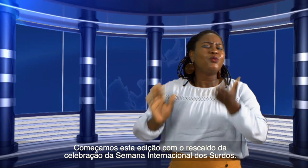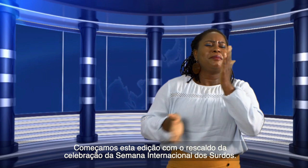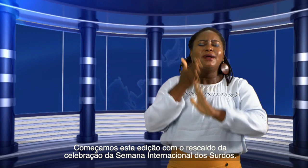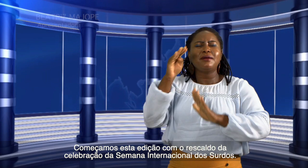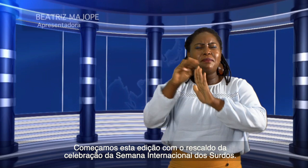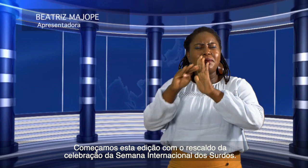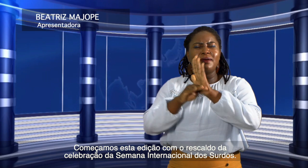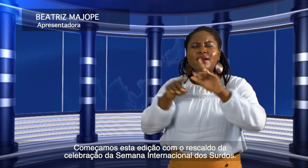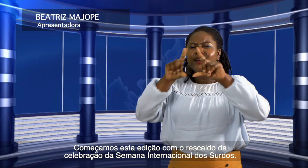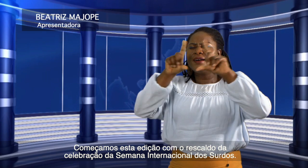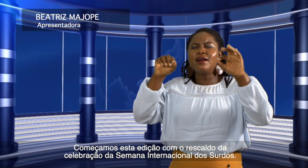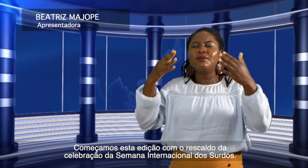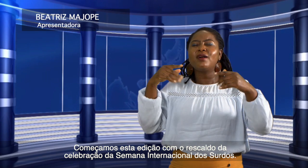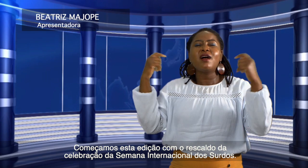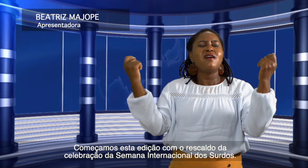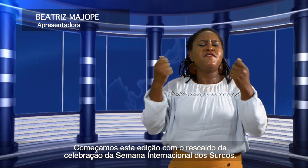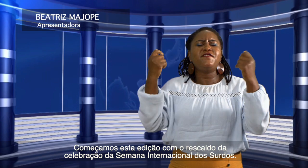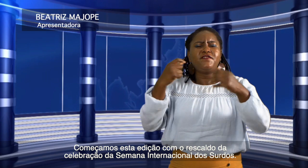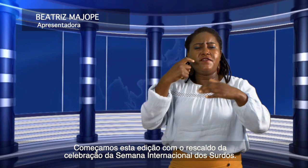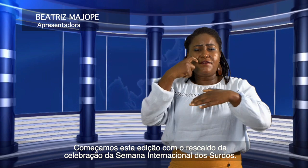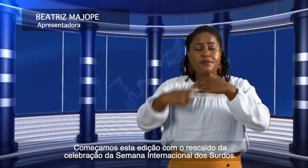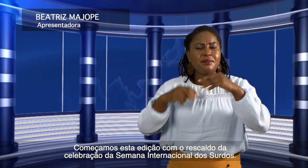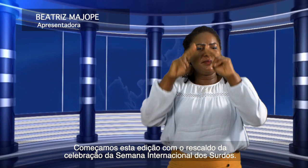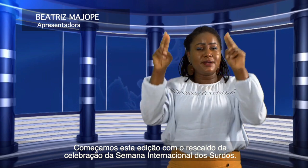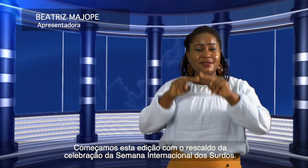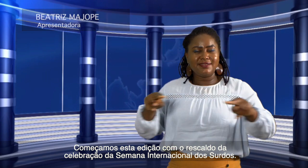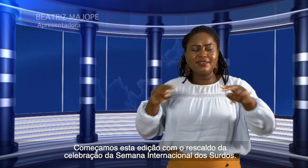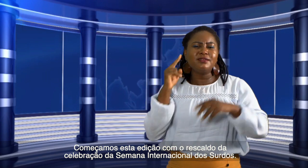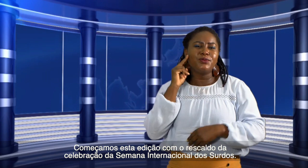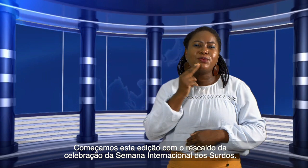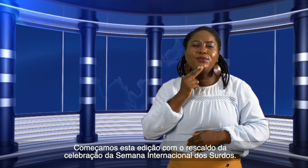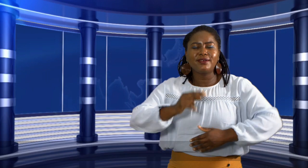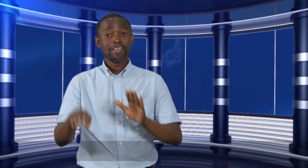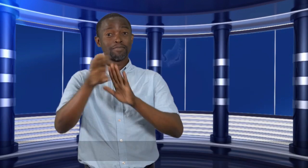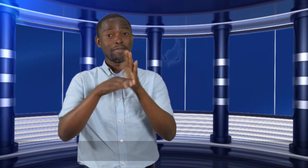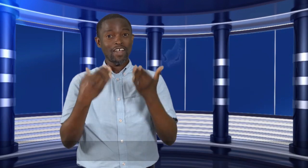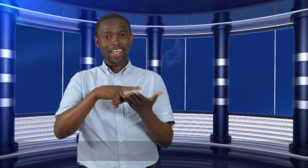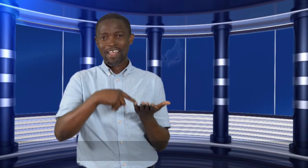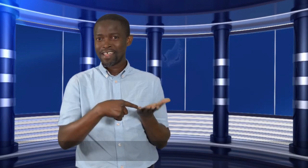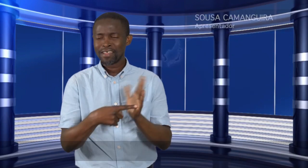Começamos esta edição com o rescaldo da celebração da Semana Internacional dos Surdos.